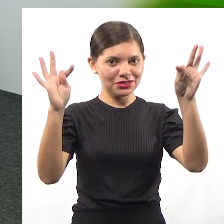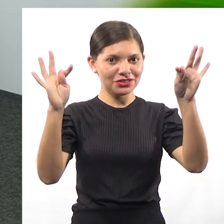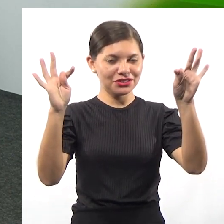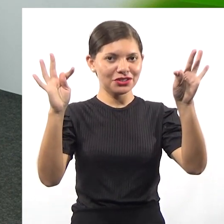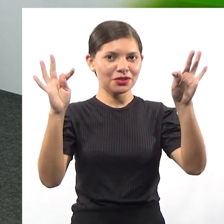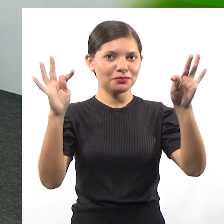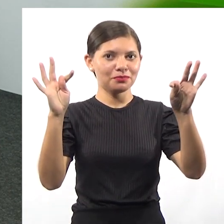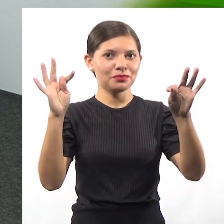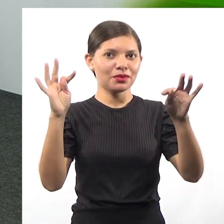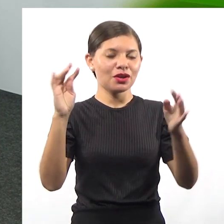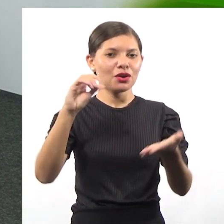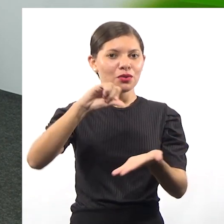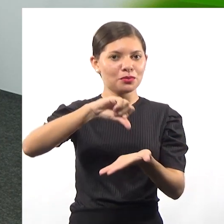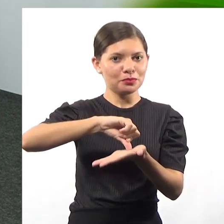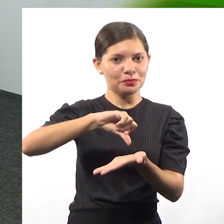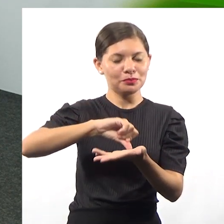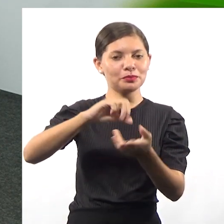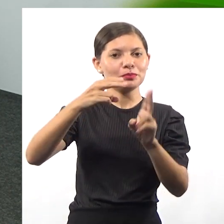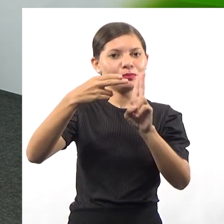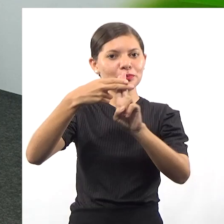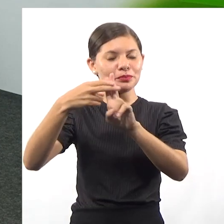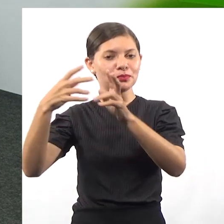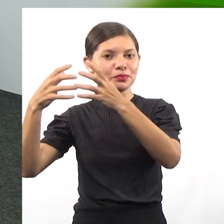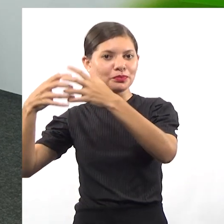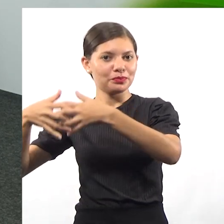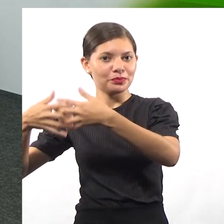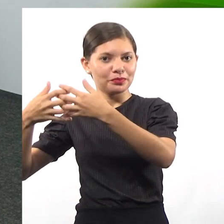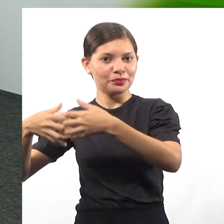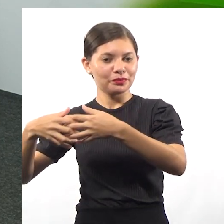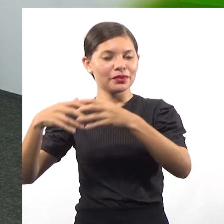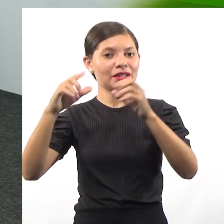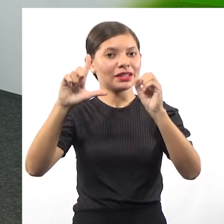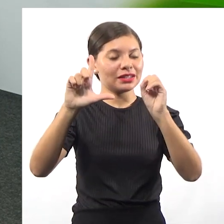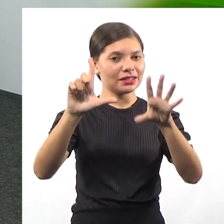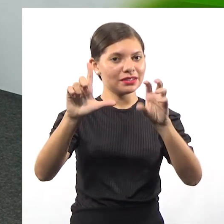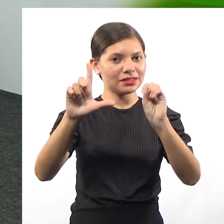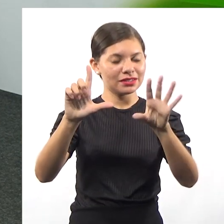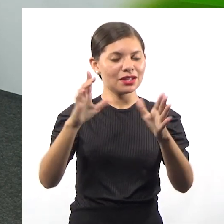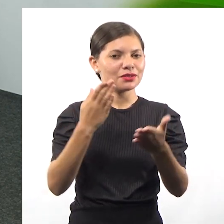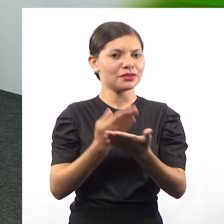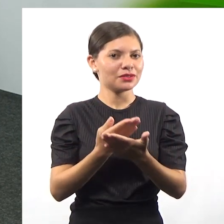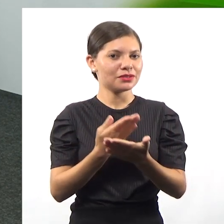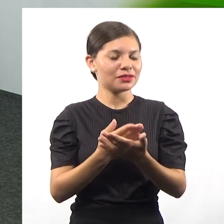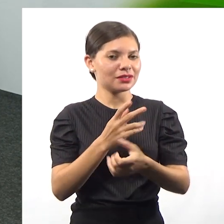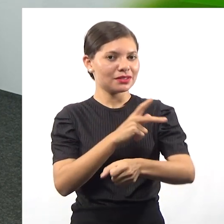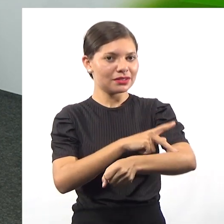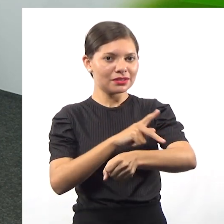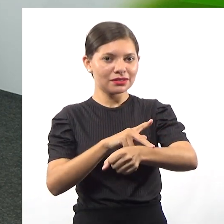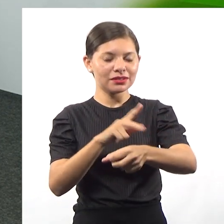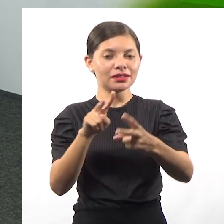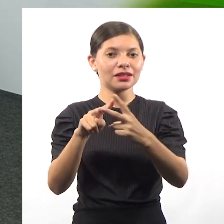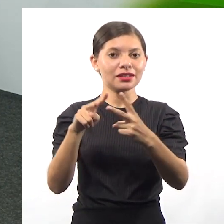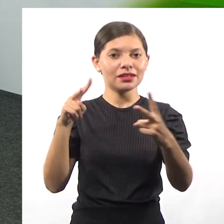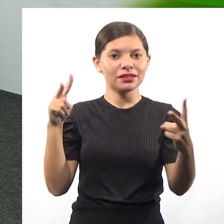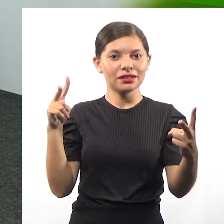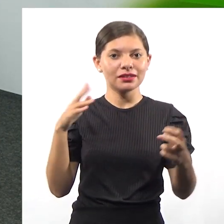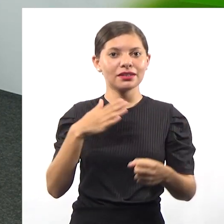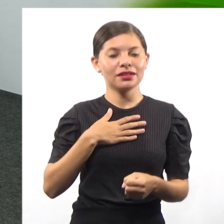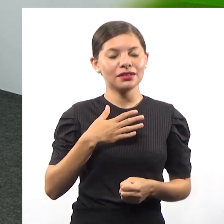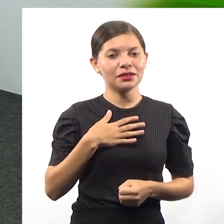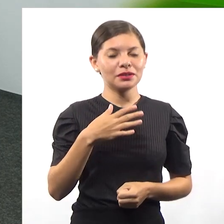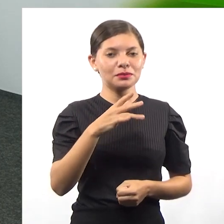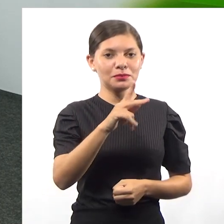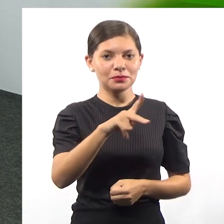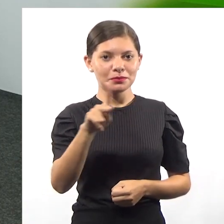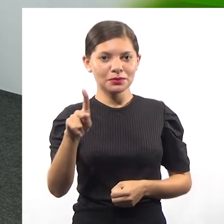IFRO, Campus Porto Velho, Zona Norte. Você está na licenciatura em Pedagogia EAD e eu sou a